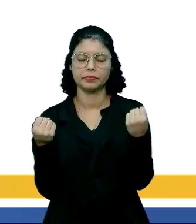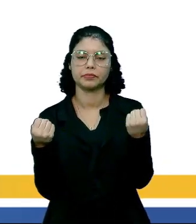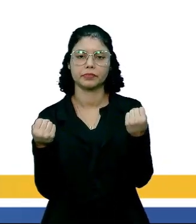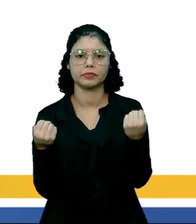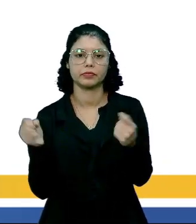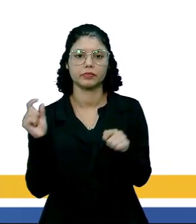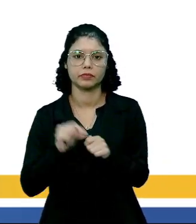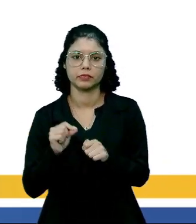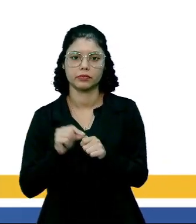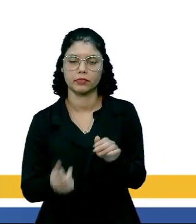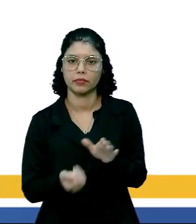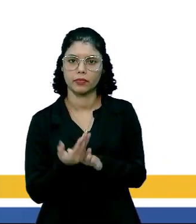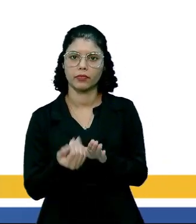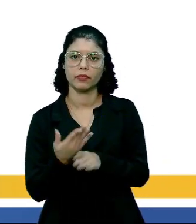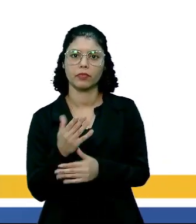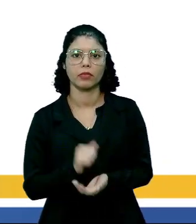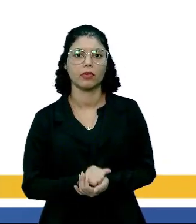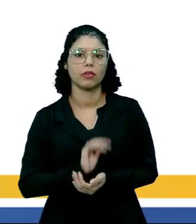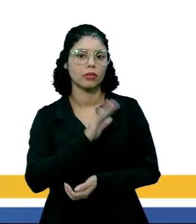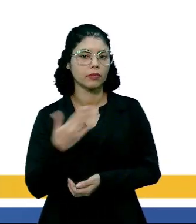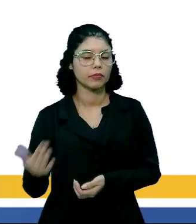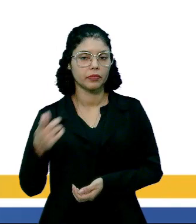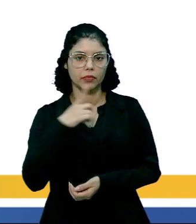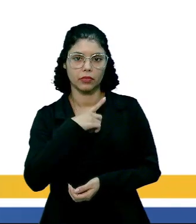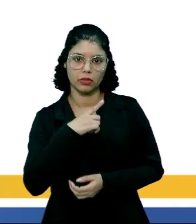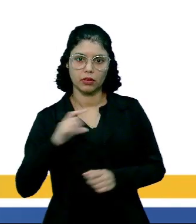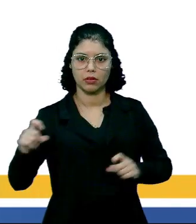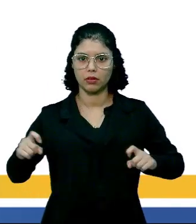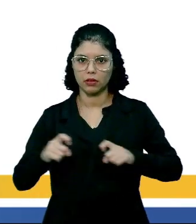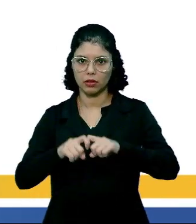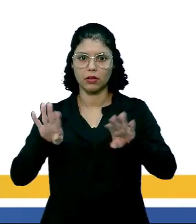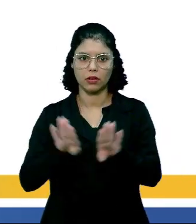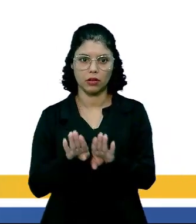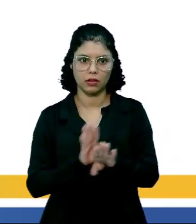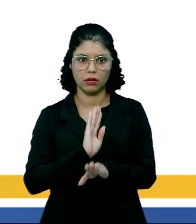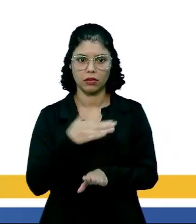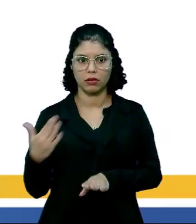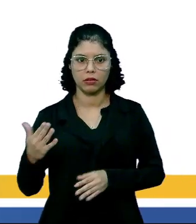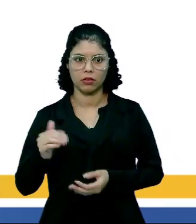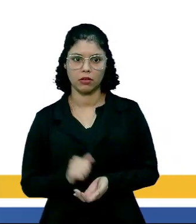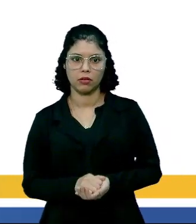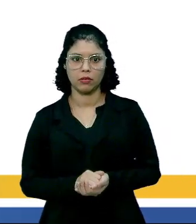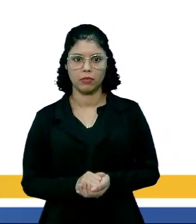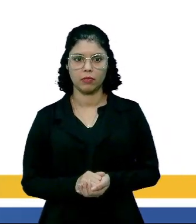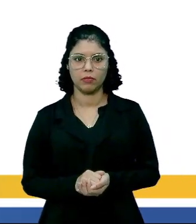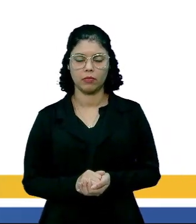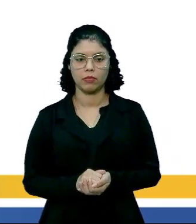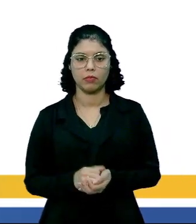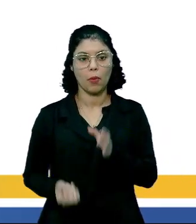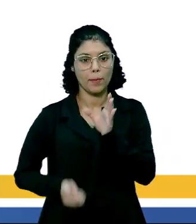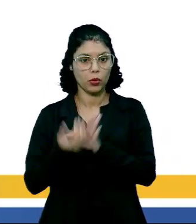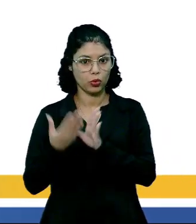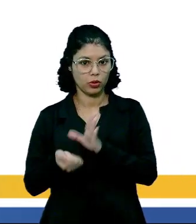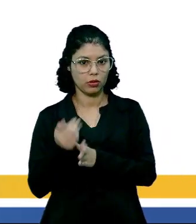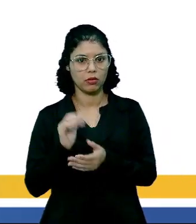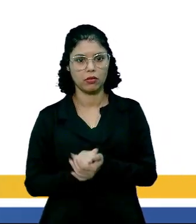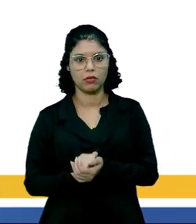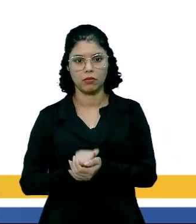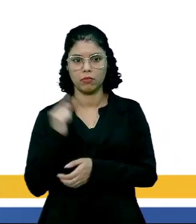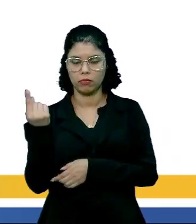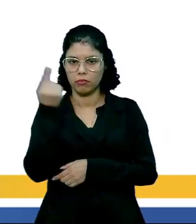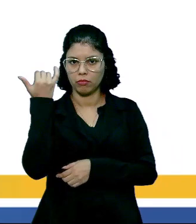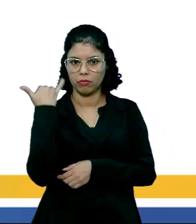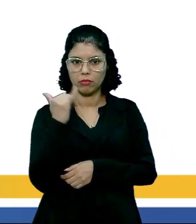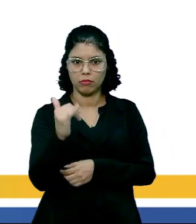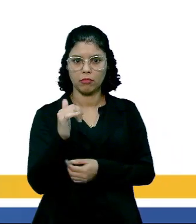reagentes e formar os produtos então quando que eu tenho uma colisão efetiva quando eu tenho a formação de produto Então eu tenho moléculas